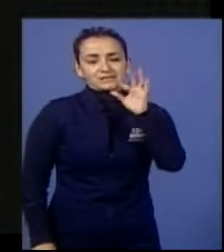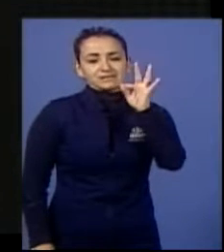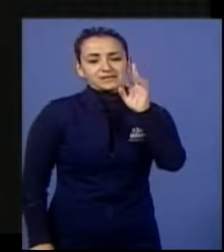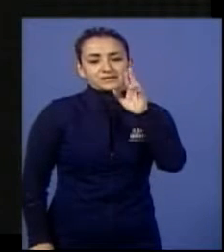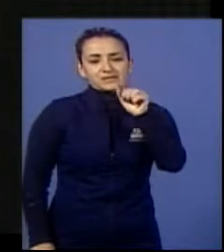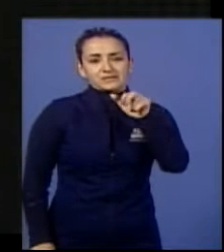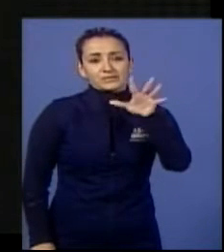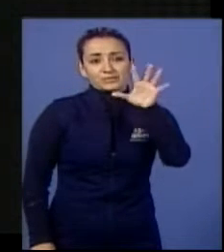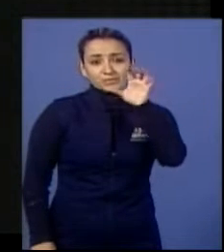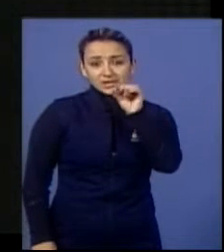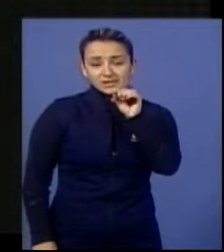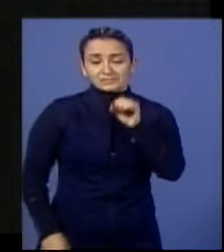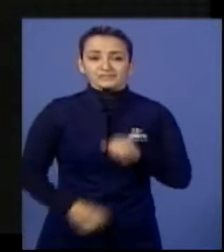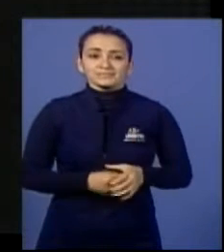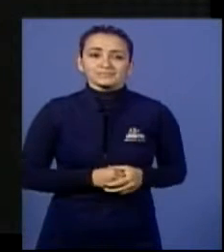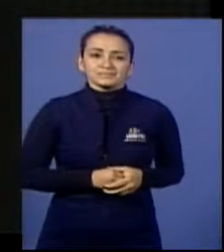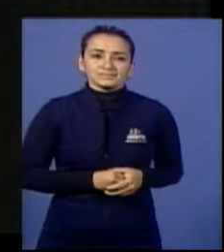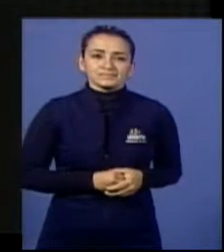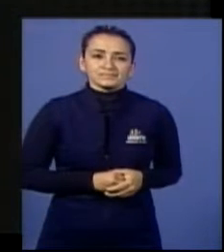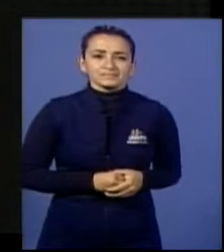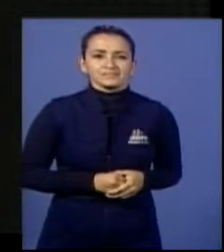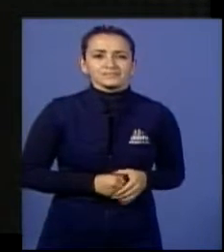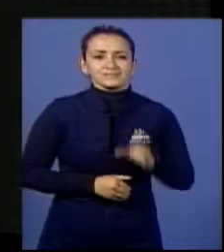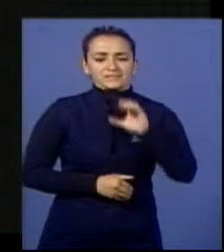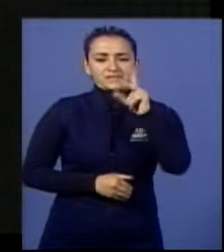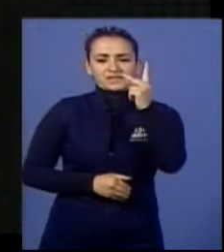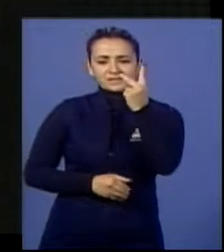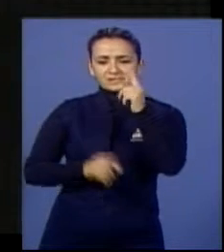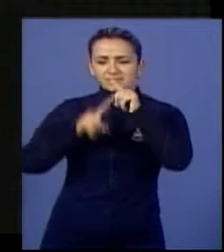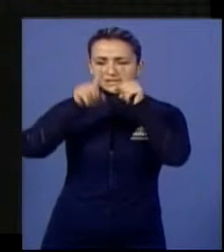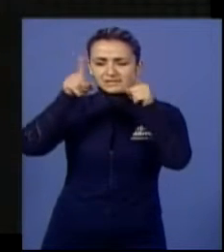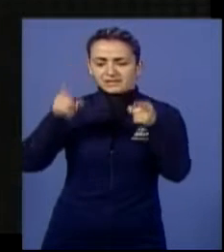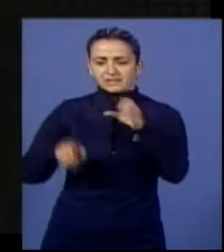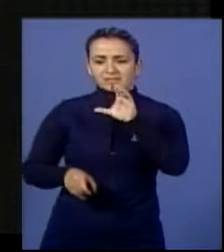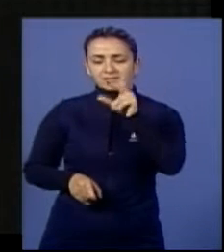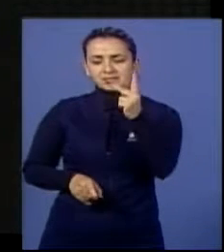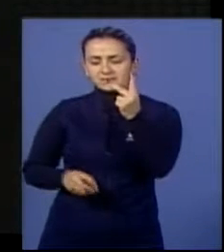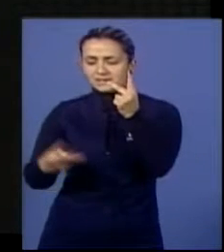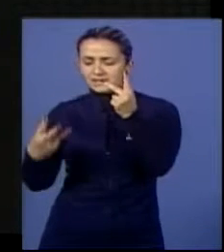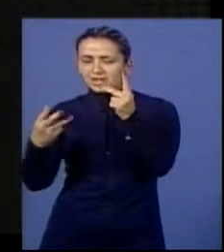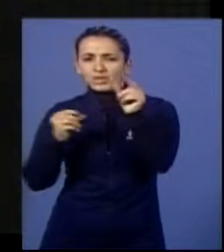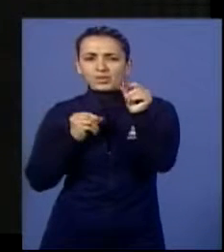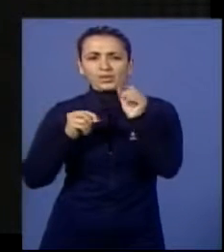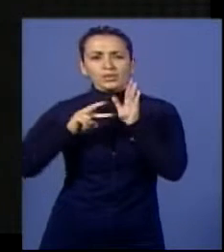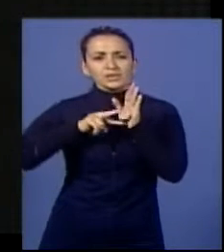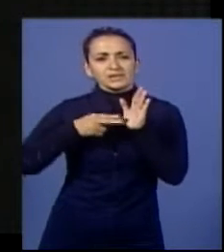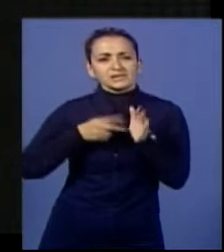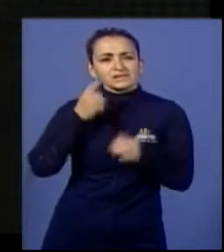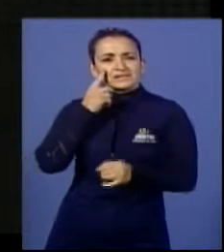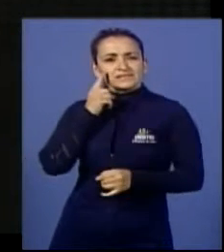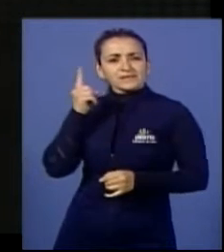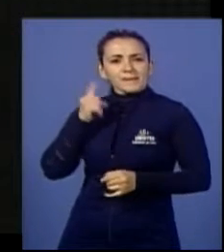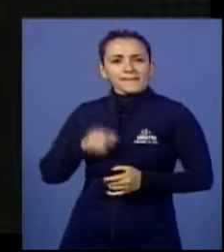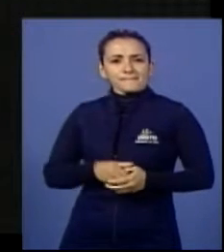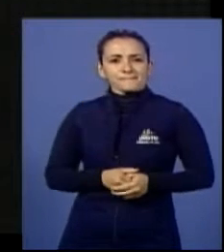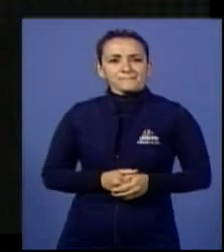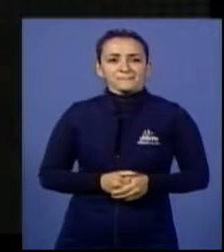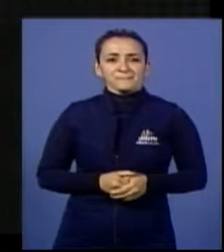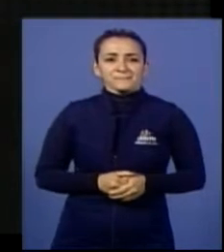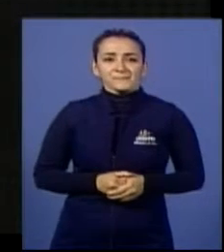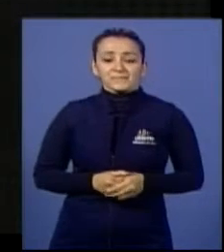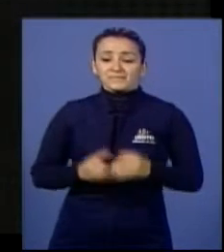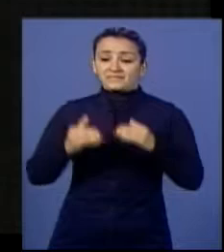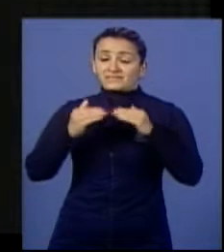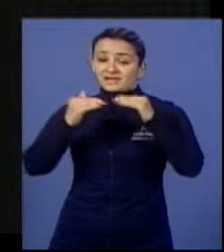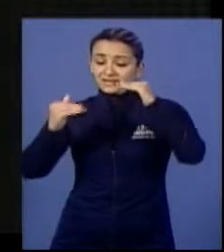quê? Aparece esse CH com CH3. Opa, CH com CH3 quer dizer que esse CH3 aqui, ó. Vai estar fora. Ele está fora